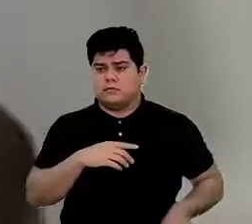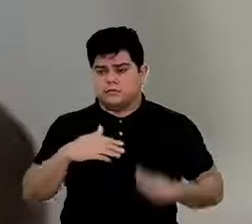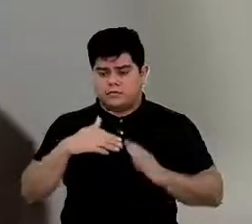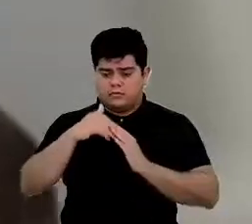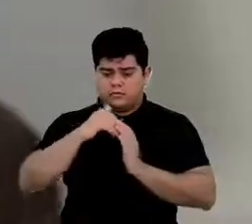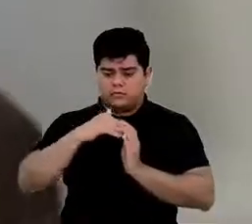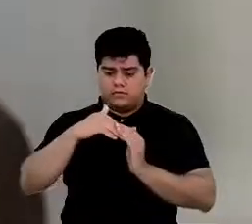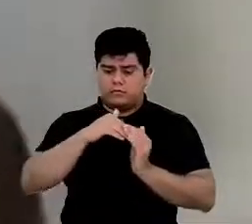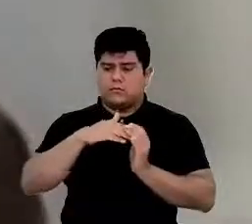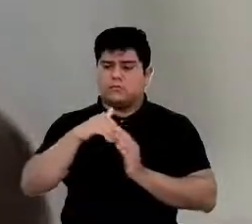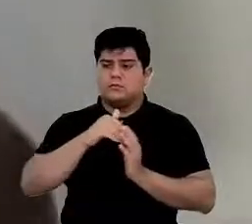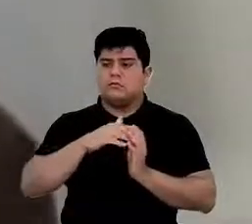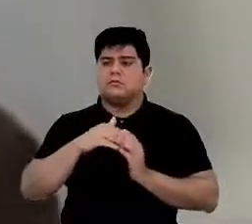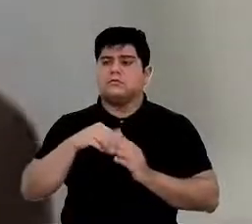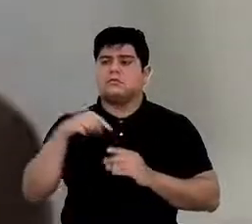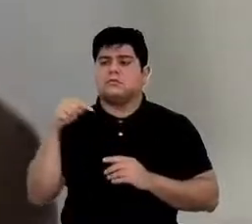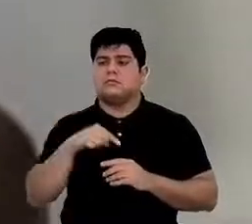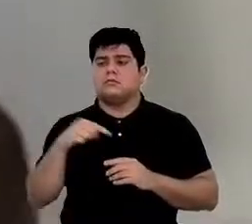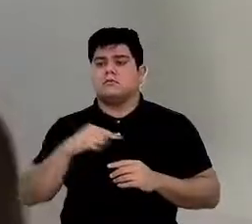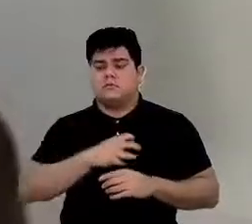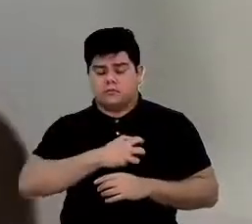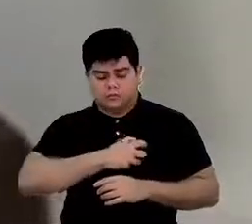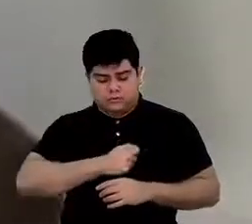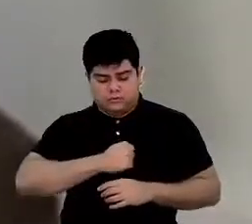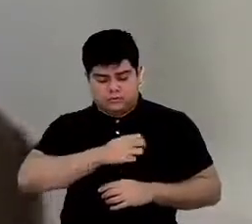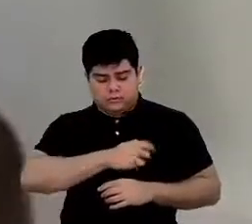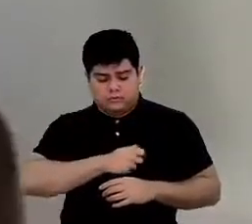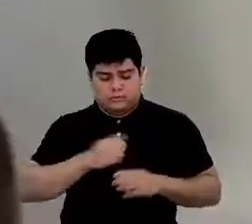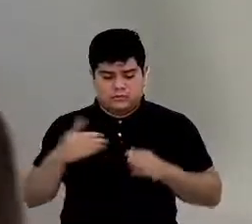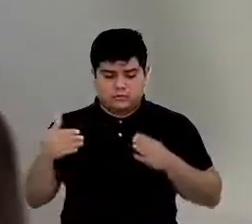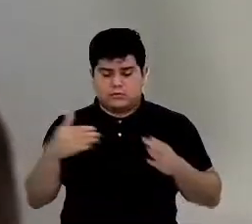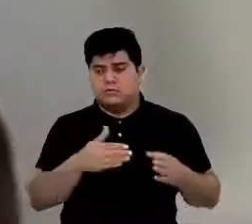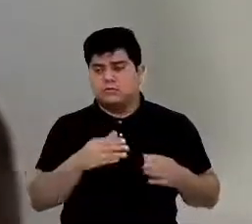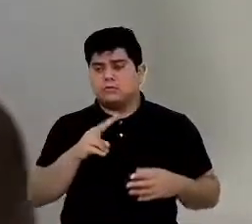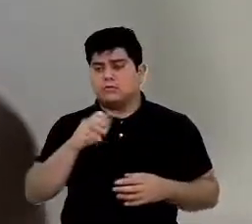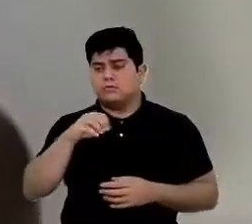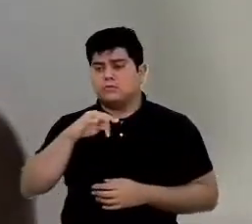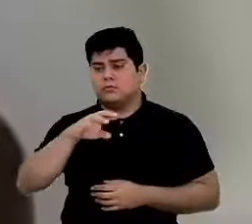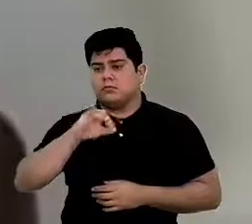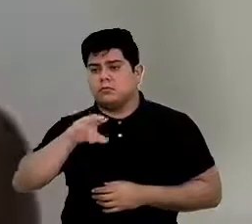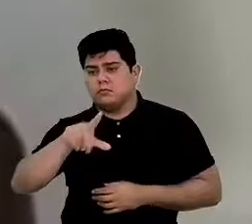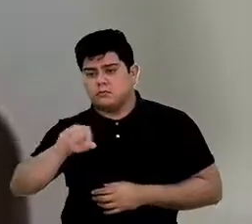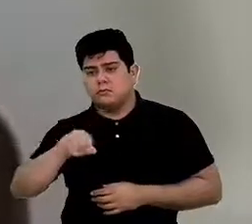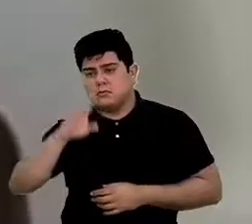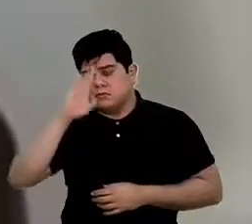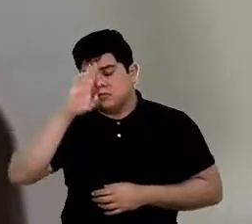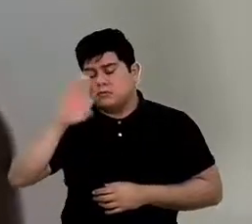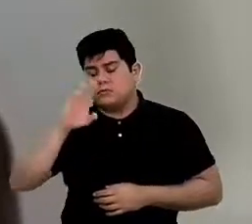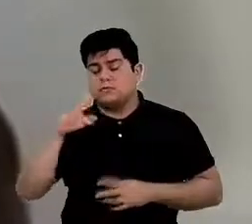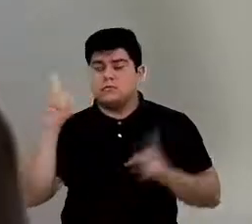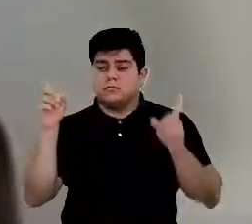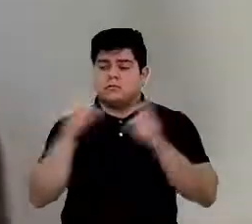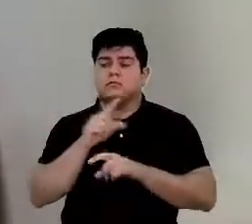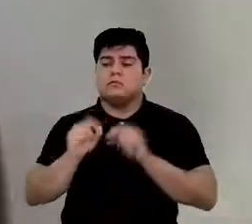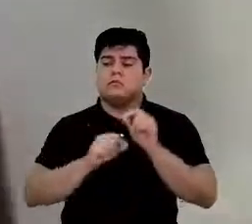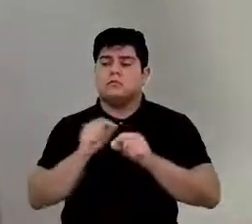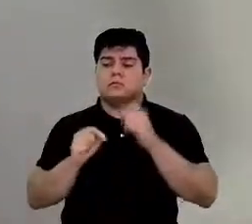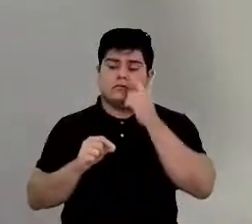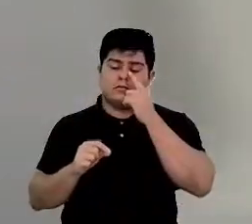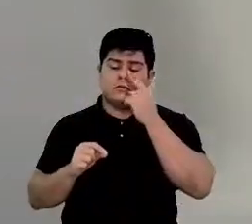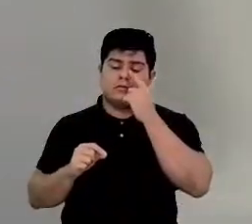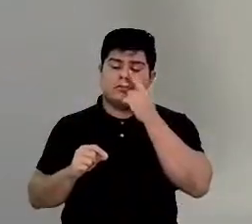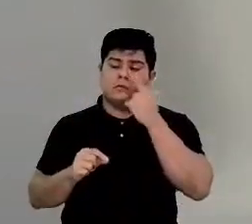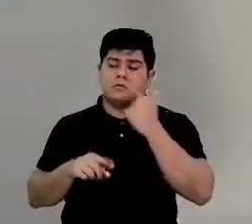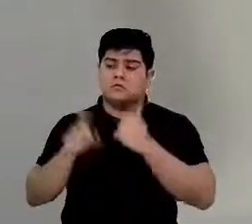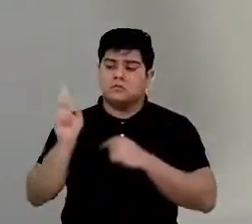anterior da válvula mitral em direção à via de saída do ventrículo esquerdo. Então, uma das principais complicações dessas próteses